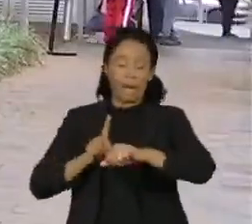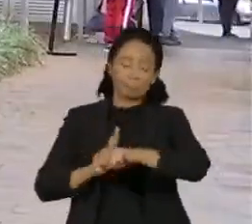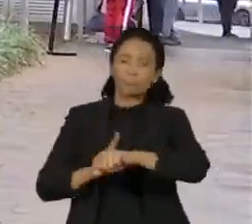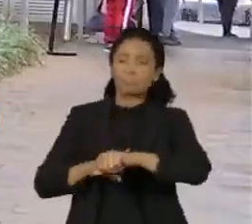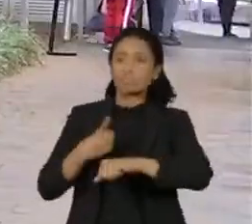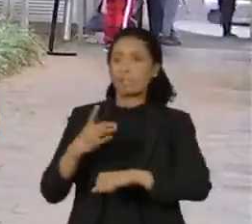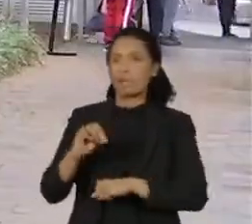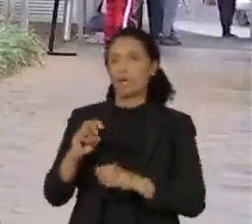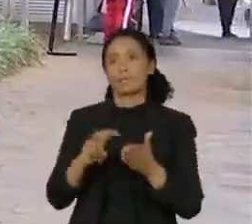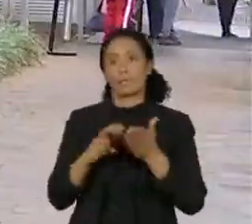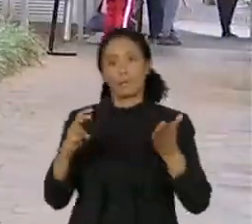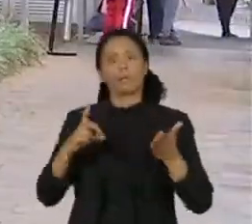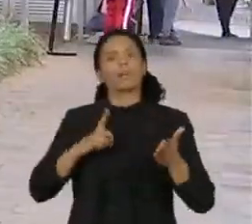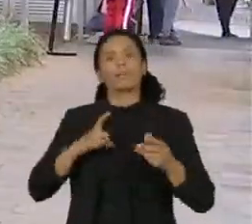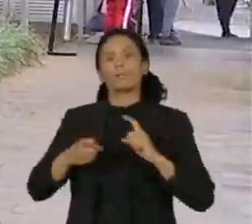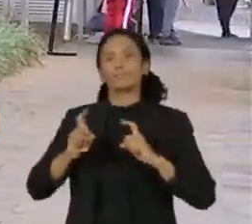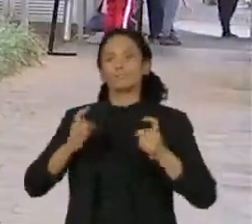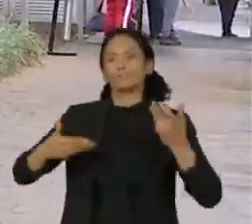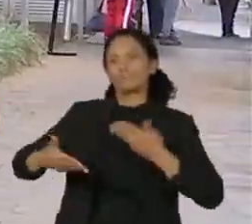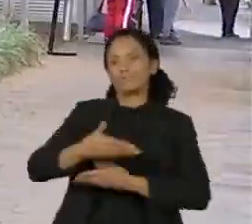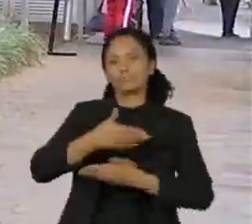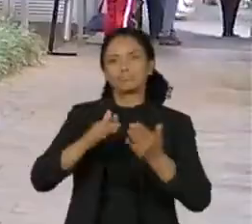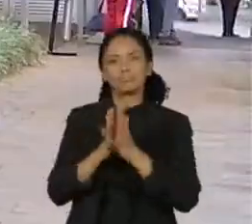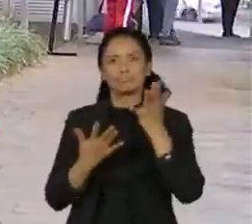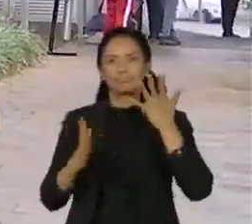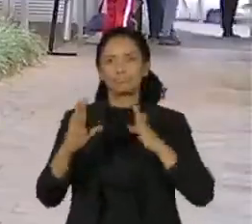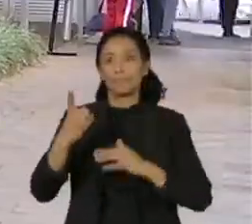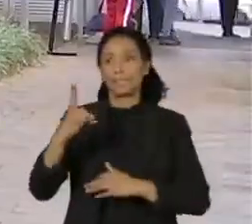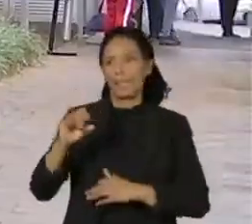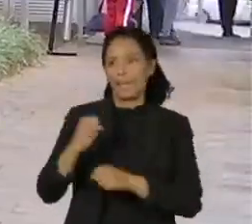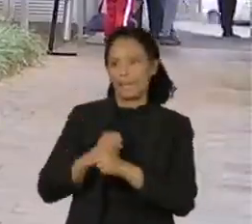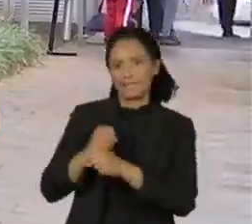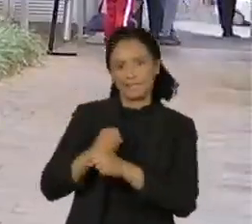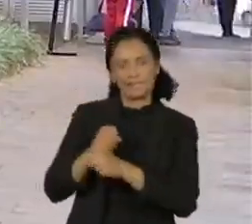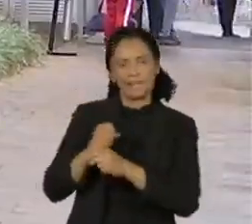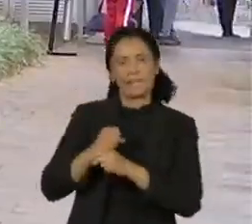uma sessão especial em comemoração aos 10 anos da Lei de Cotas no Brasil.